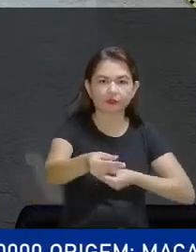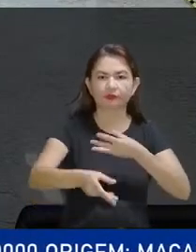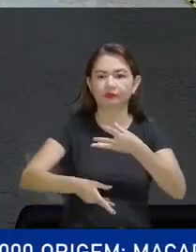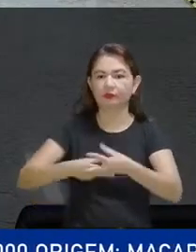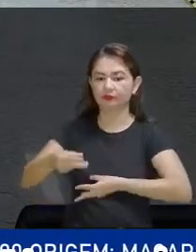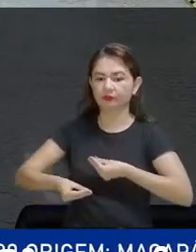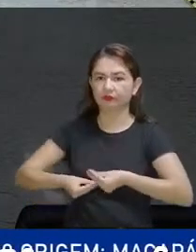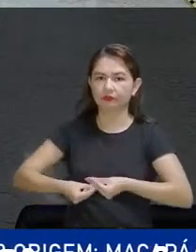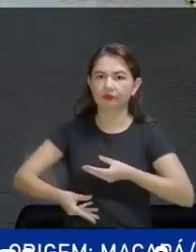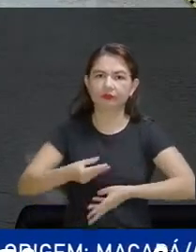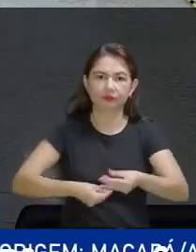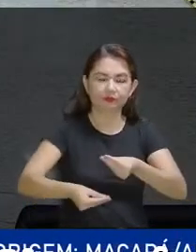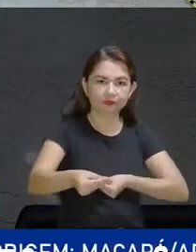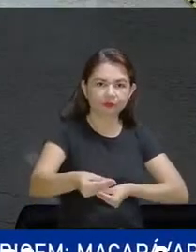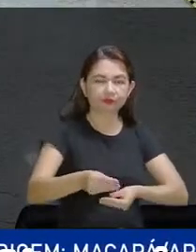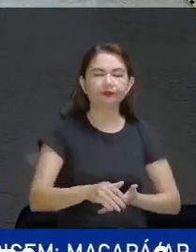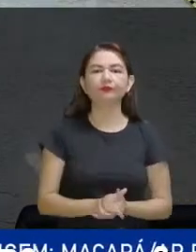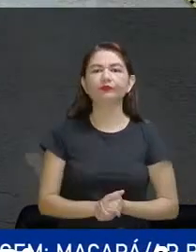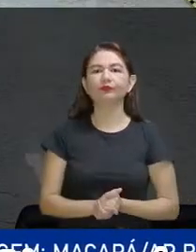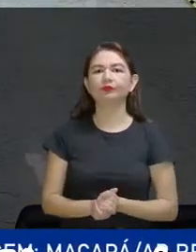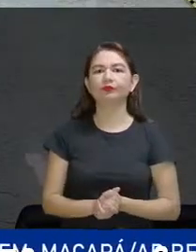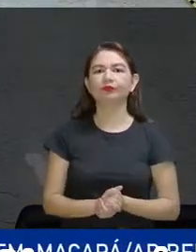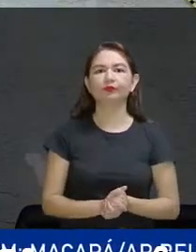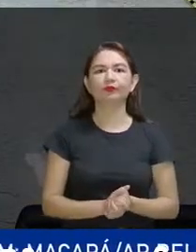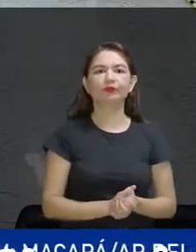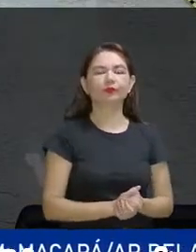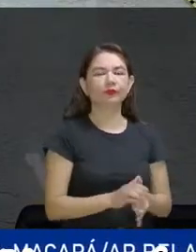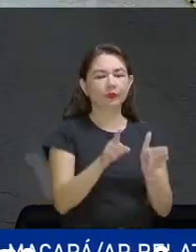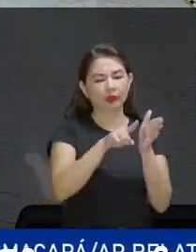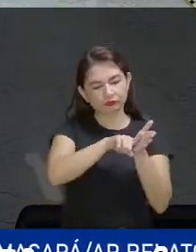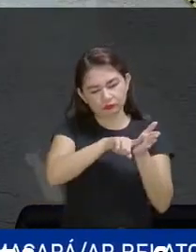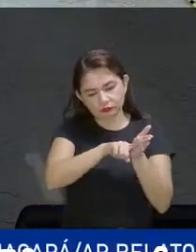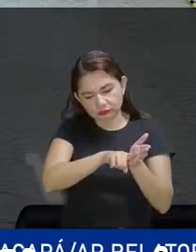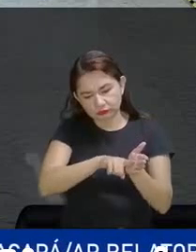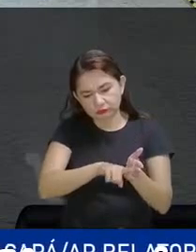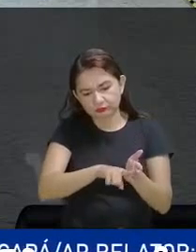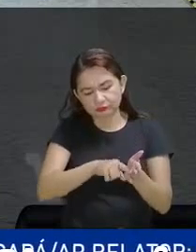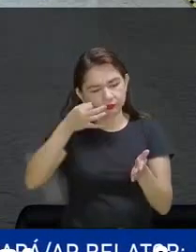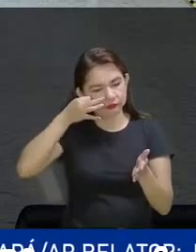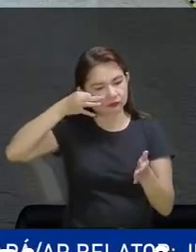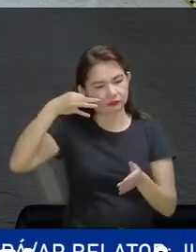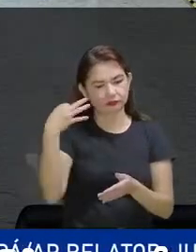voto. No laudo de perícia criminal federal